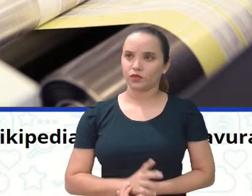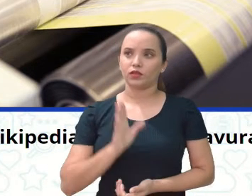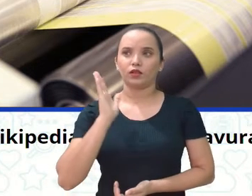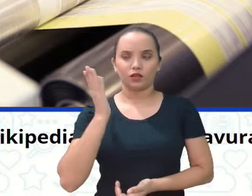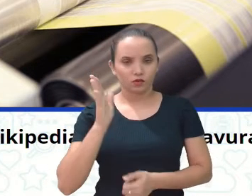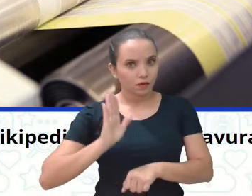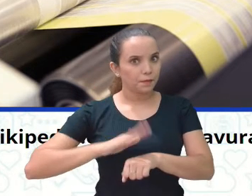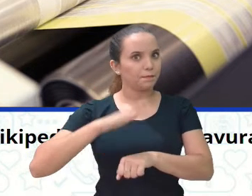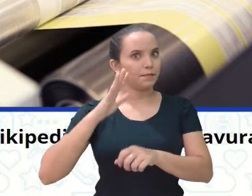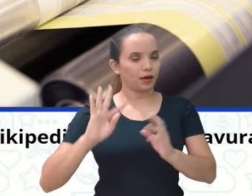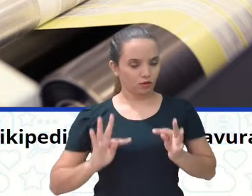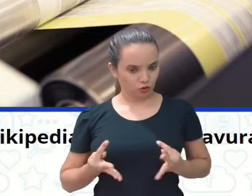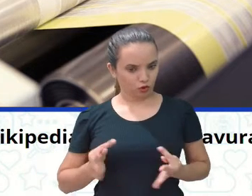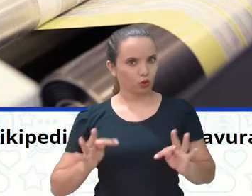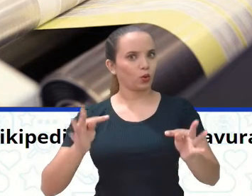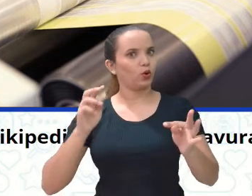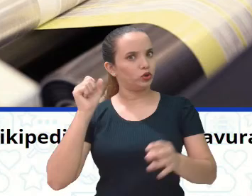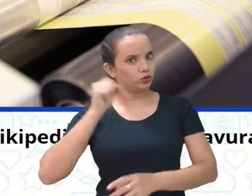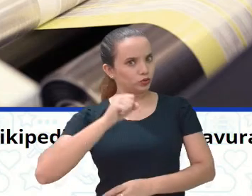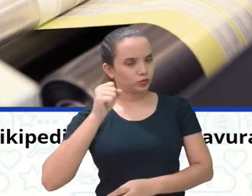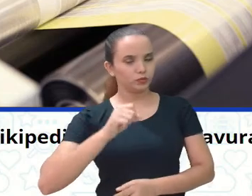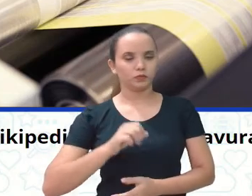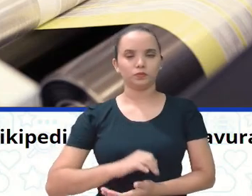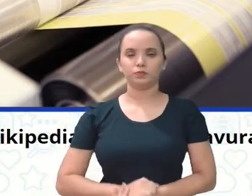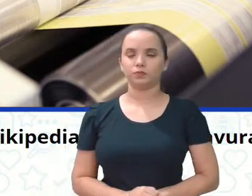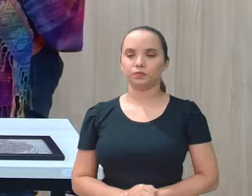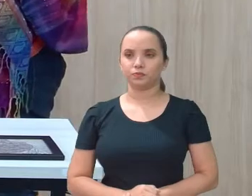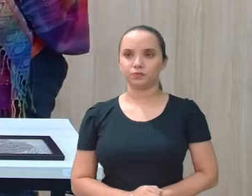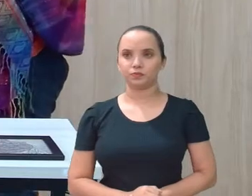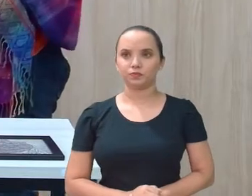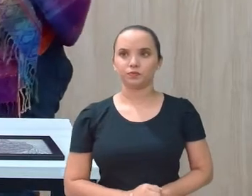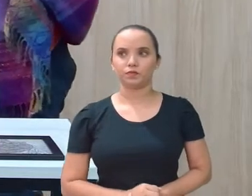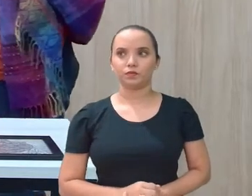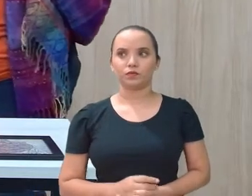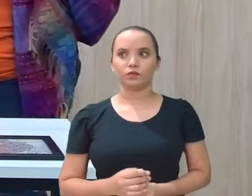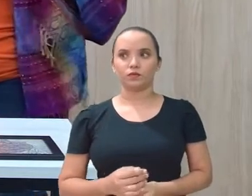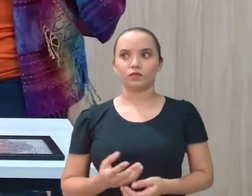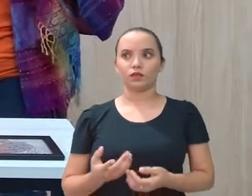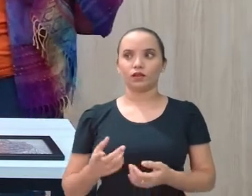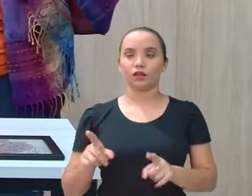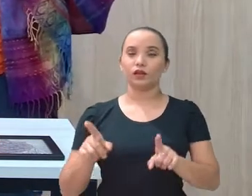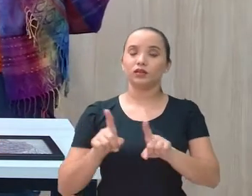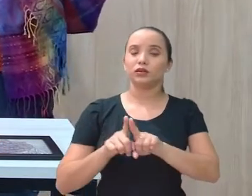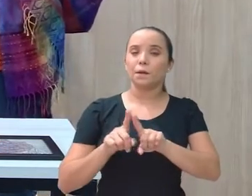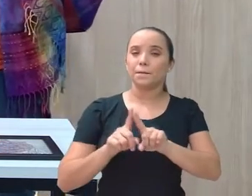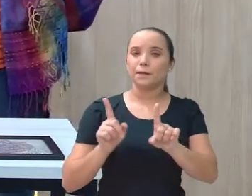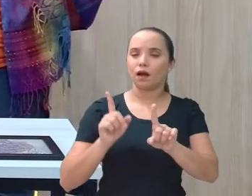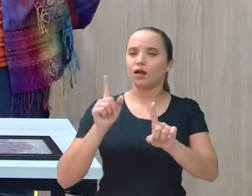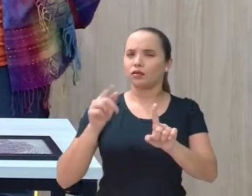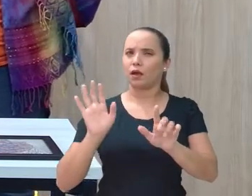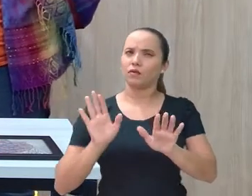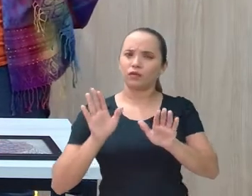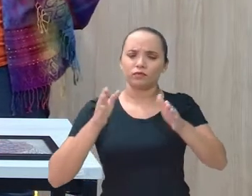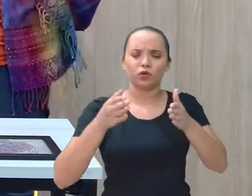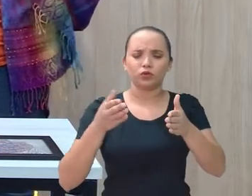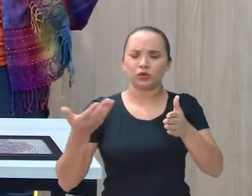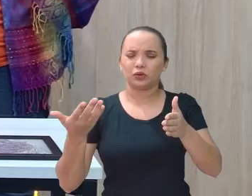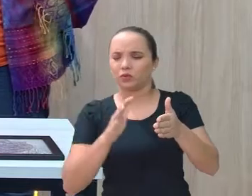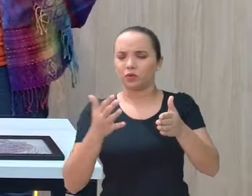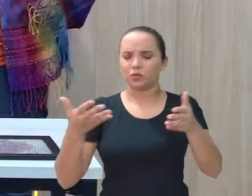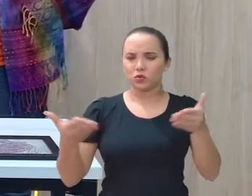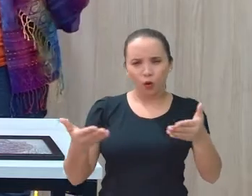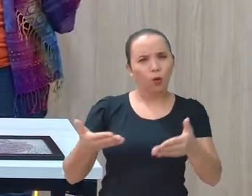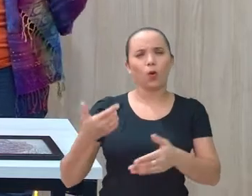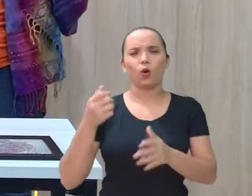mais tecnológico, certo? E já mais para o século 20 e